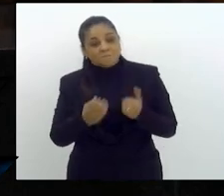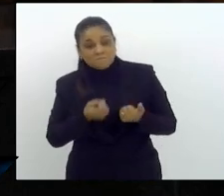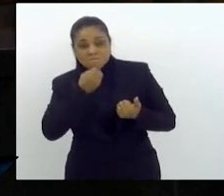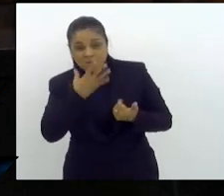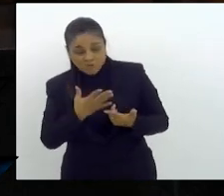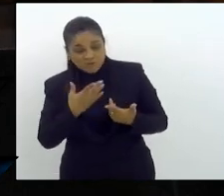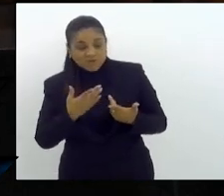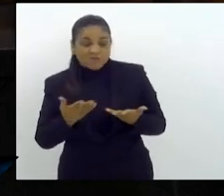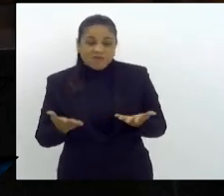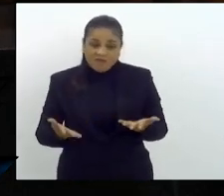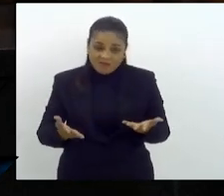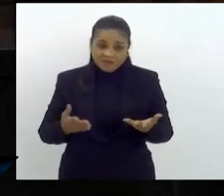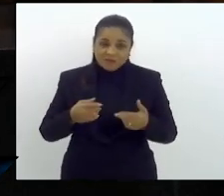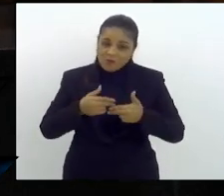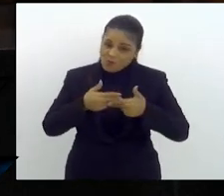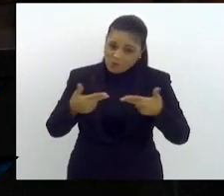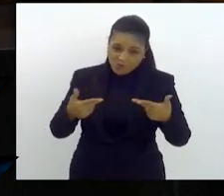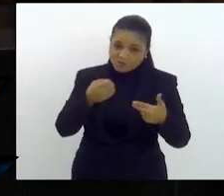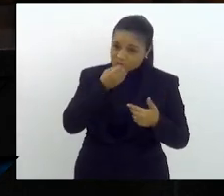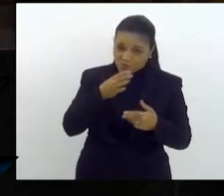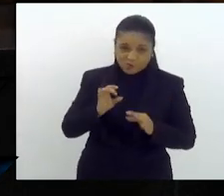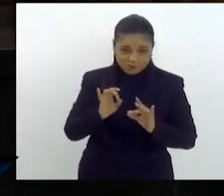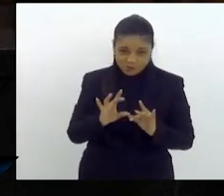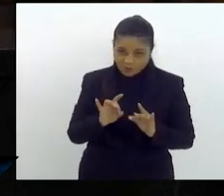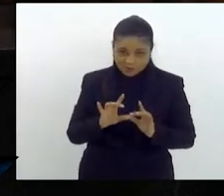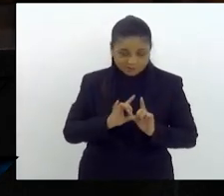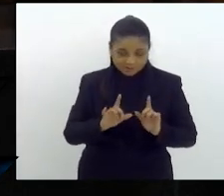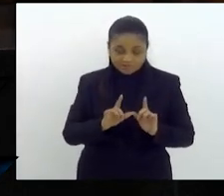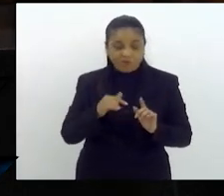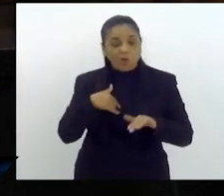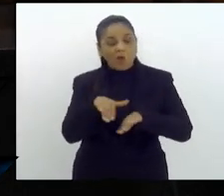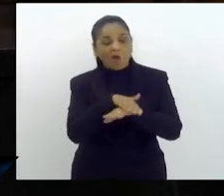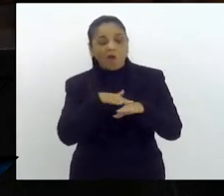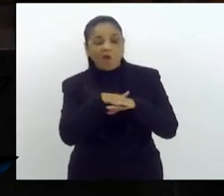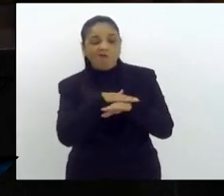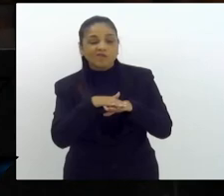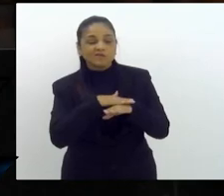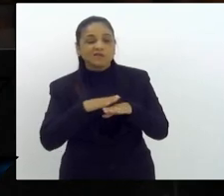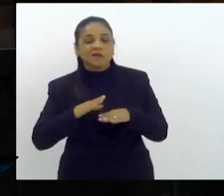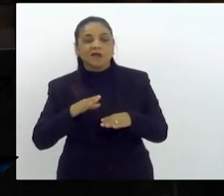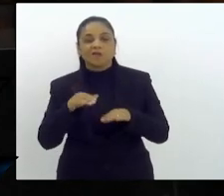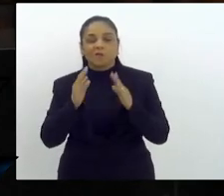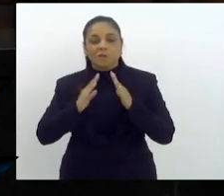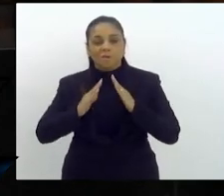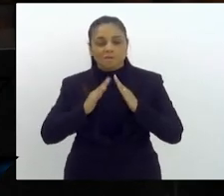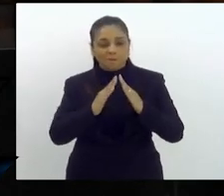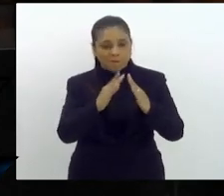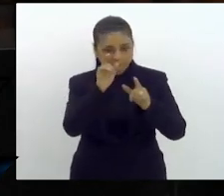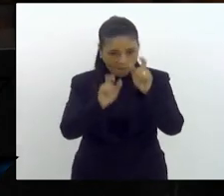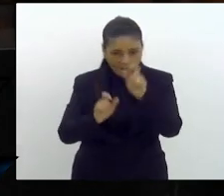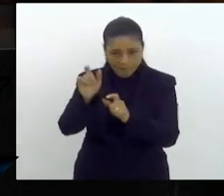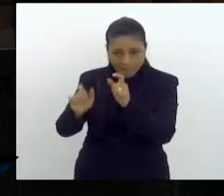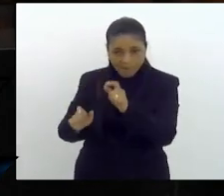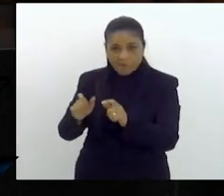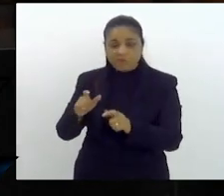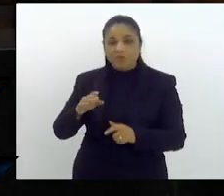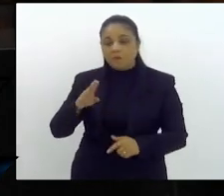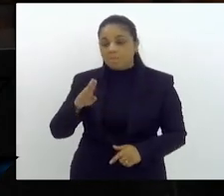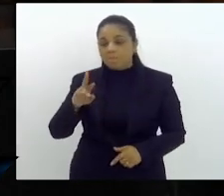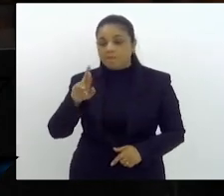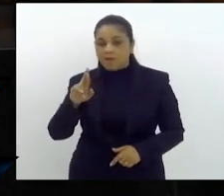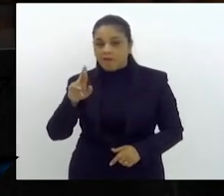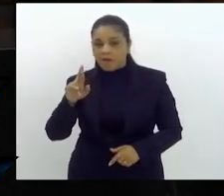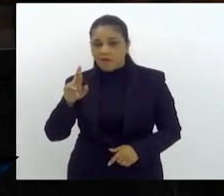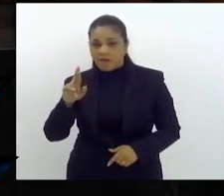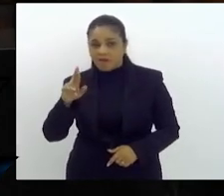boa Então eu queria conversar com os moradores da br-040 de todas as comunidades que